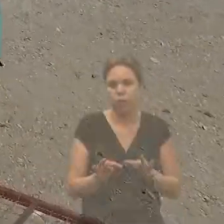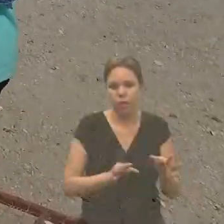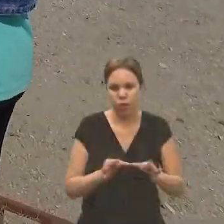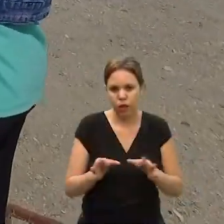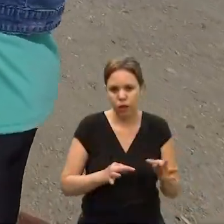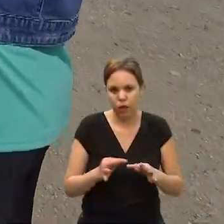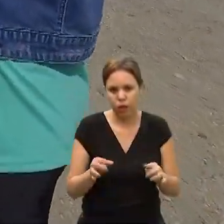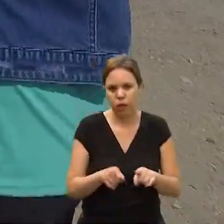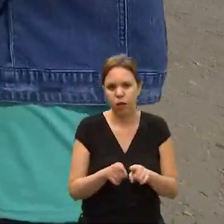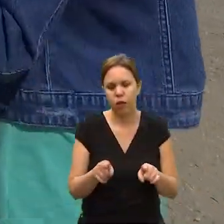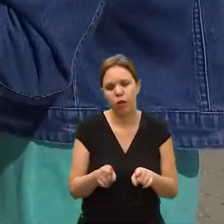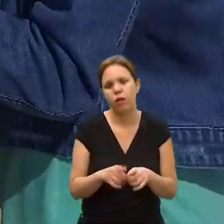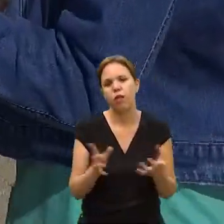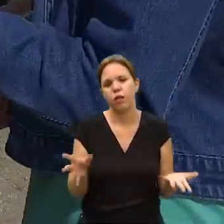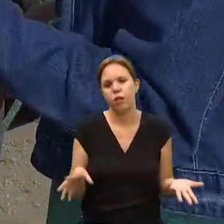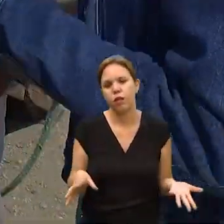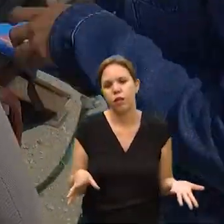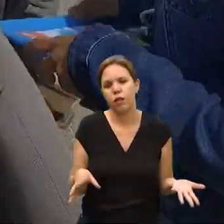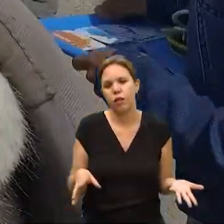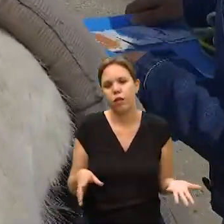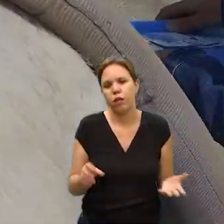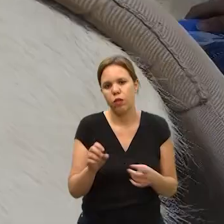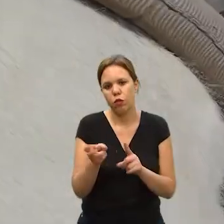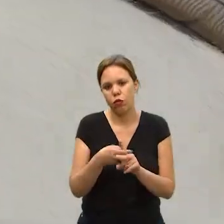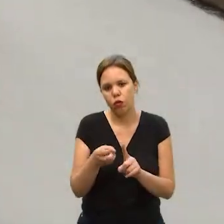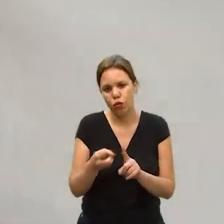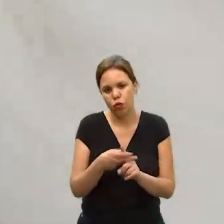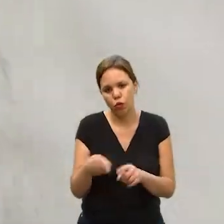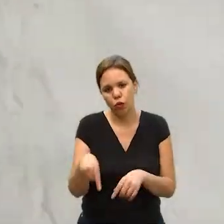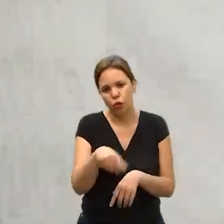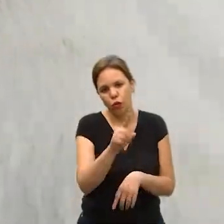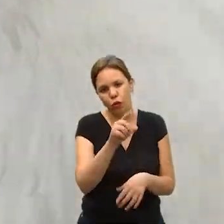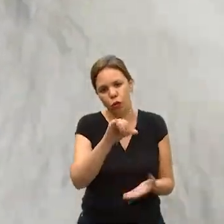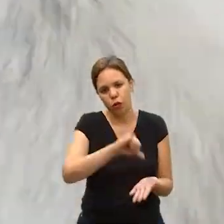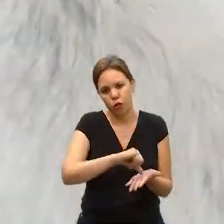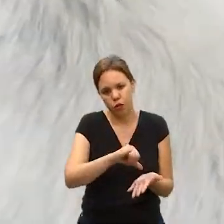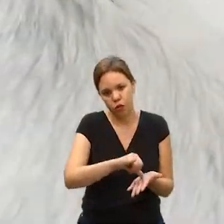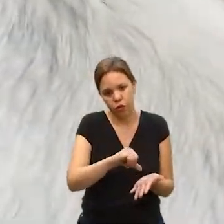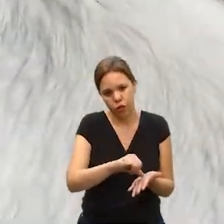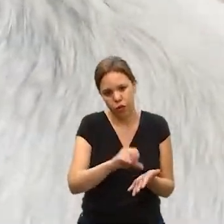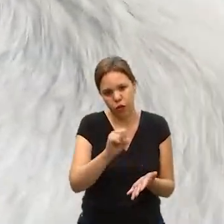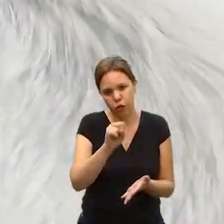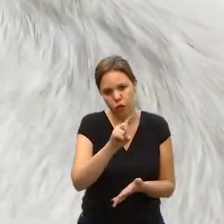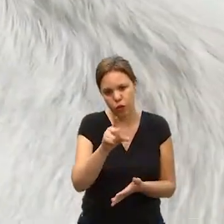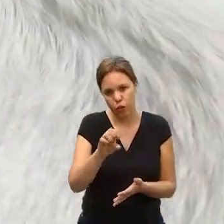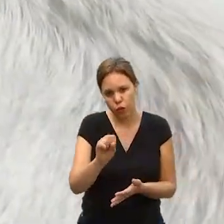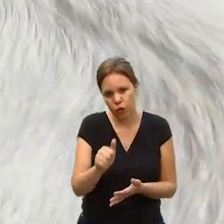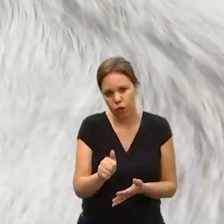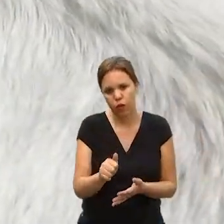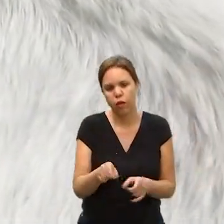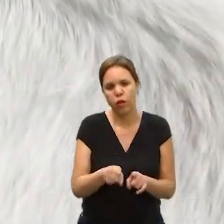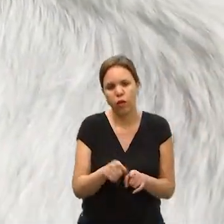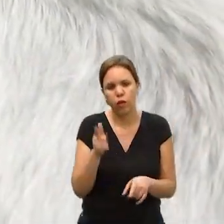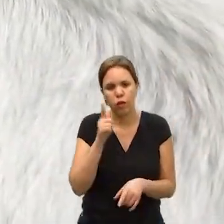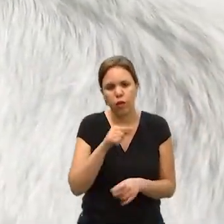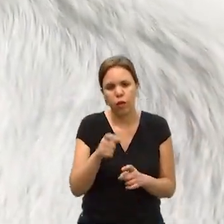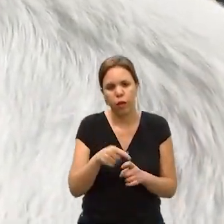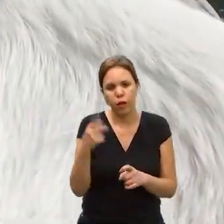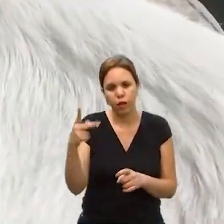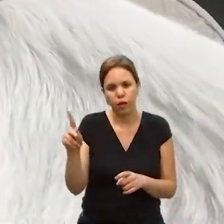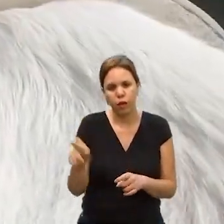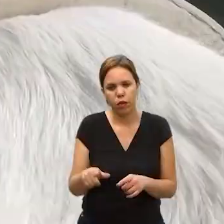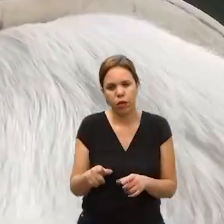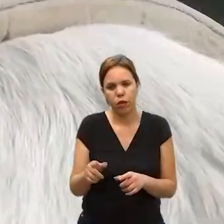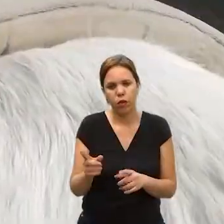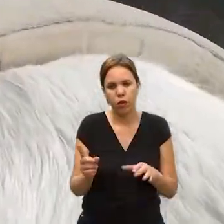o tratamento da ecoterapia é pelo SUS, né? E elas foram para o Centro de Reabilitação de Souzas para poder conseguir o médico